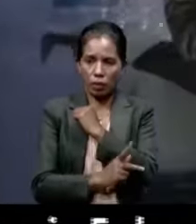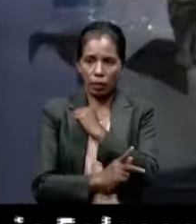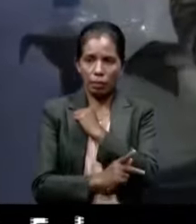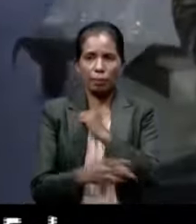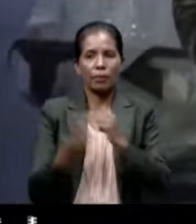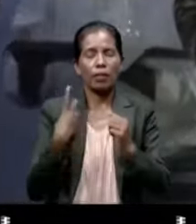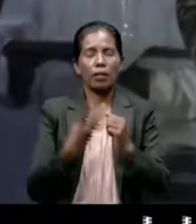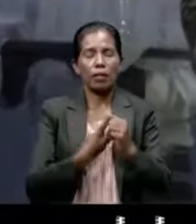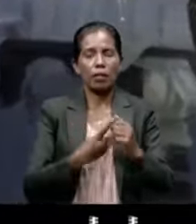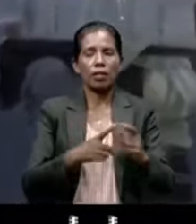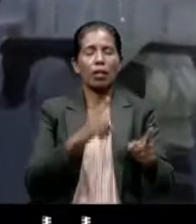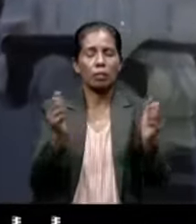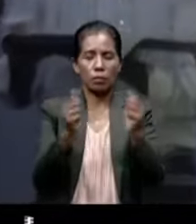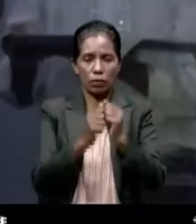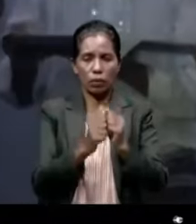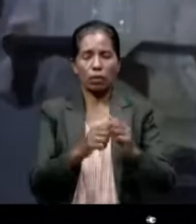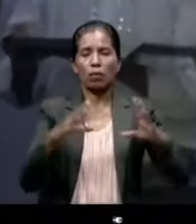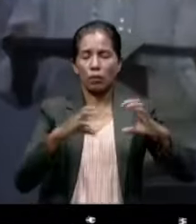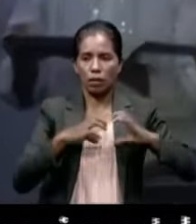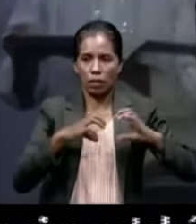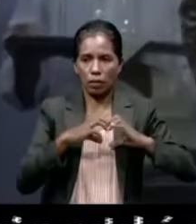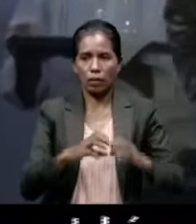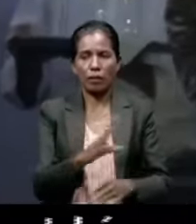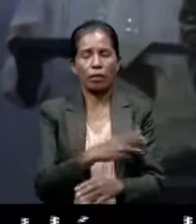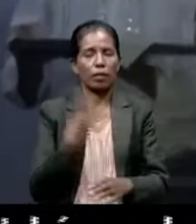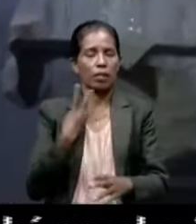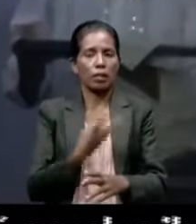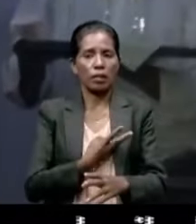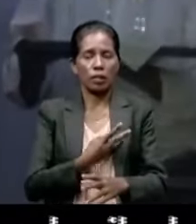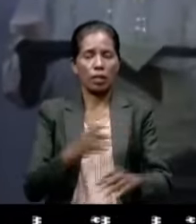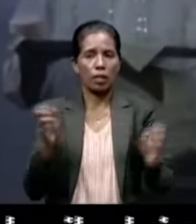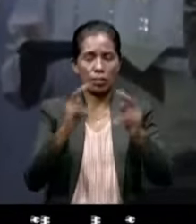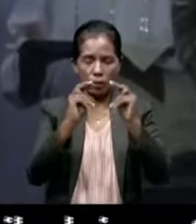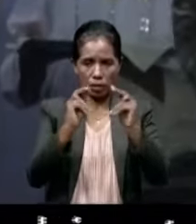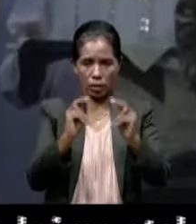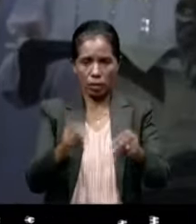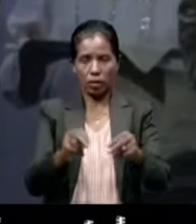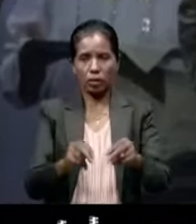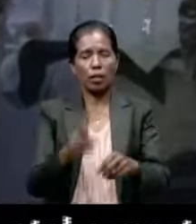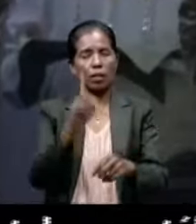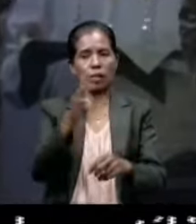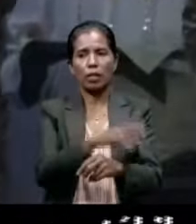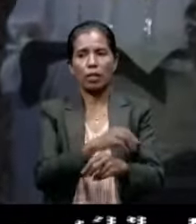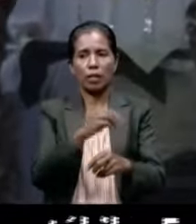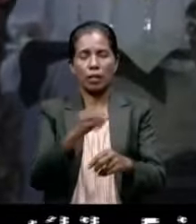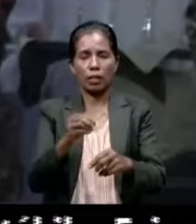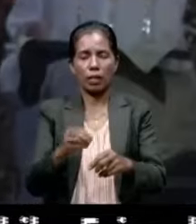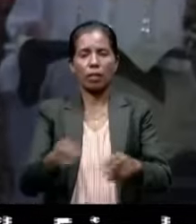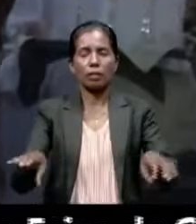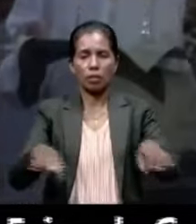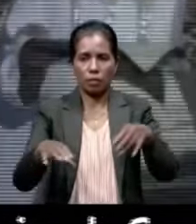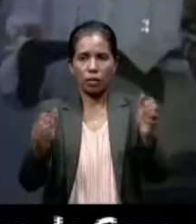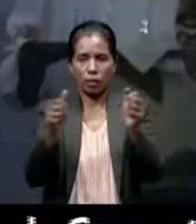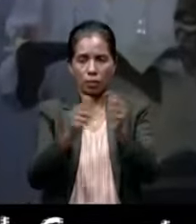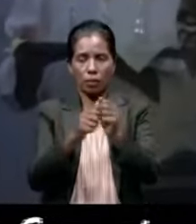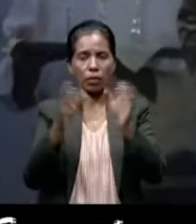Fala de coração e não preciso ter pluma e de papel para